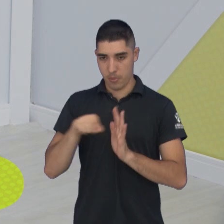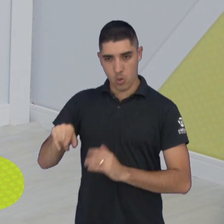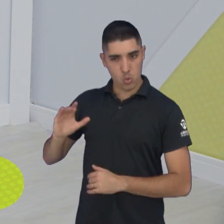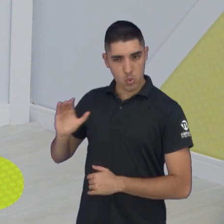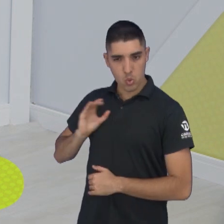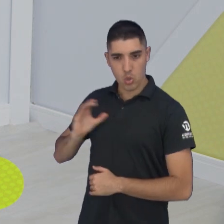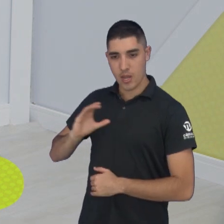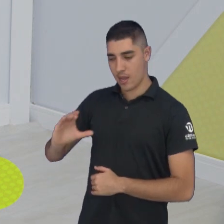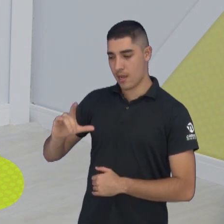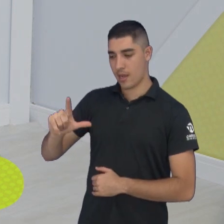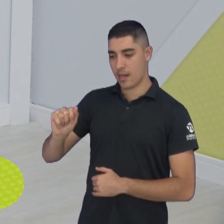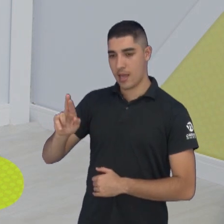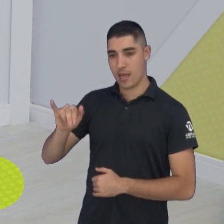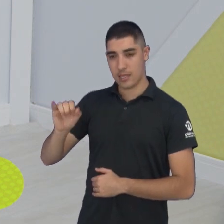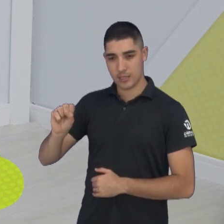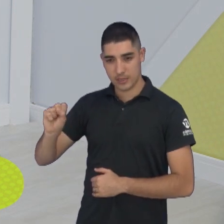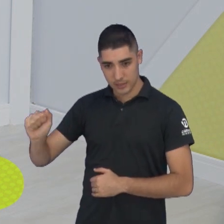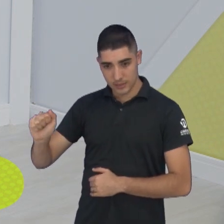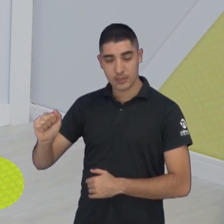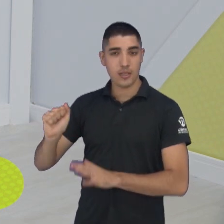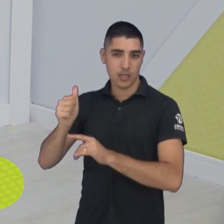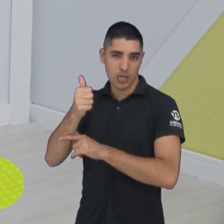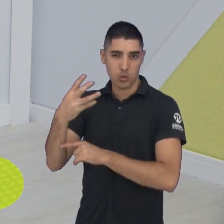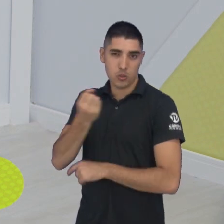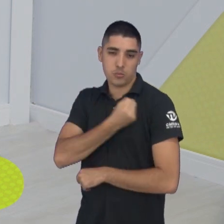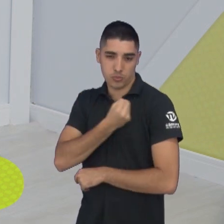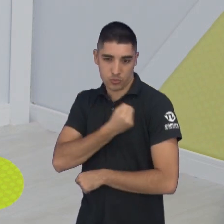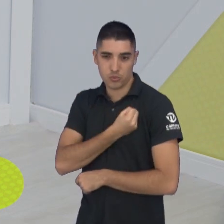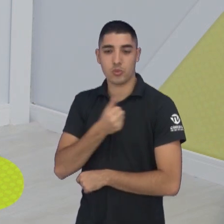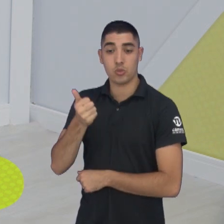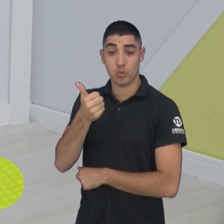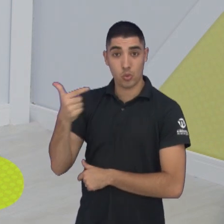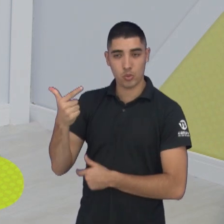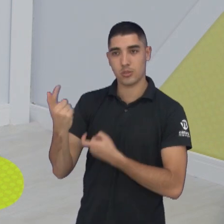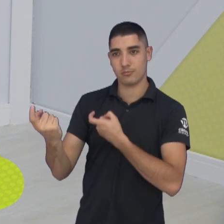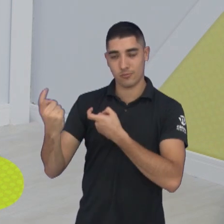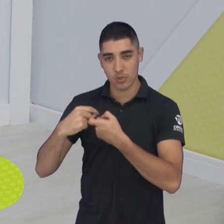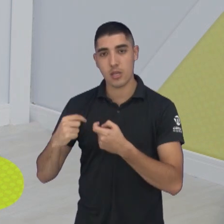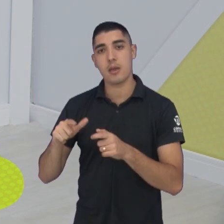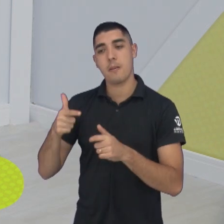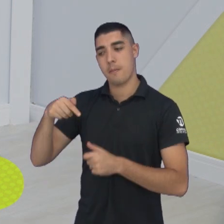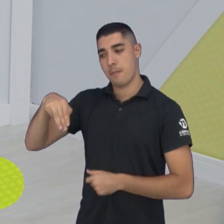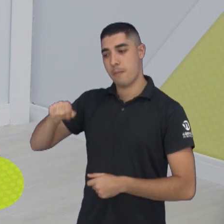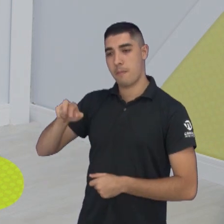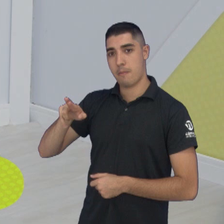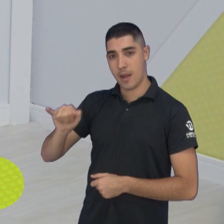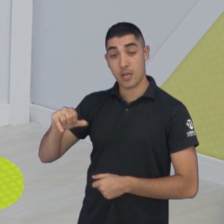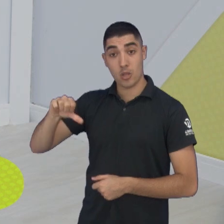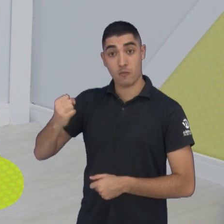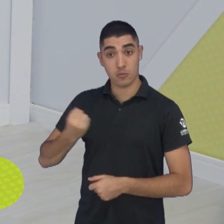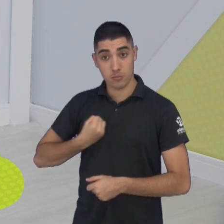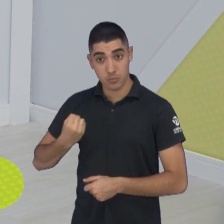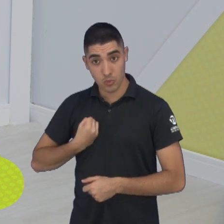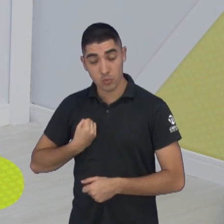12 rebotes, double-double para ela, como a gente já disse. A Mari Dias, 9 pontos, 2 rebotes e uma assistência. E a Gil,